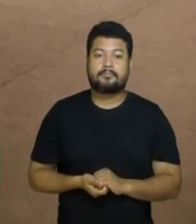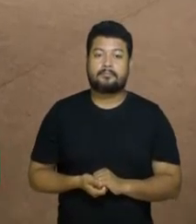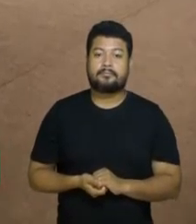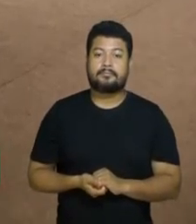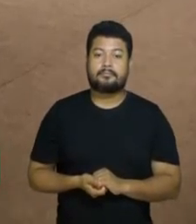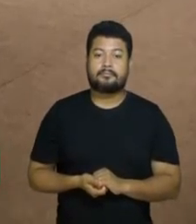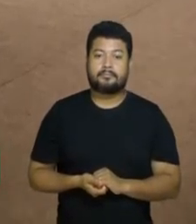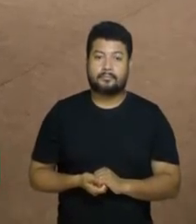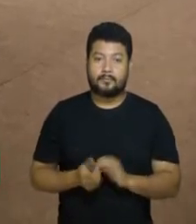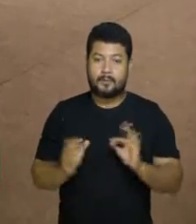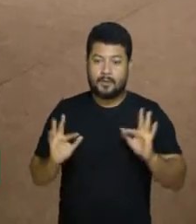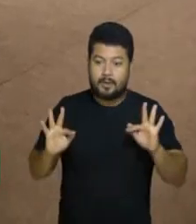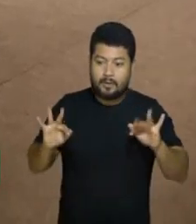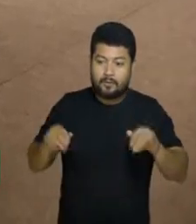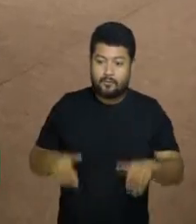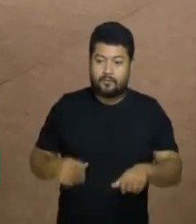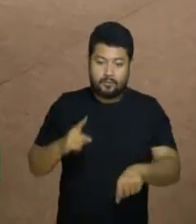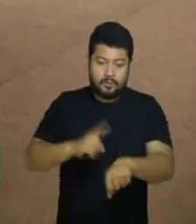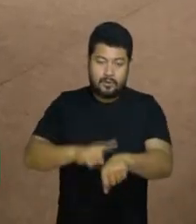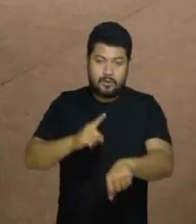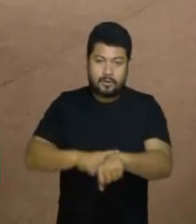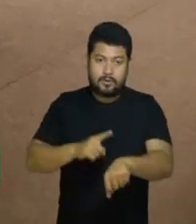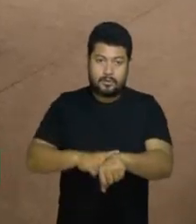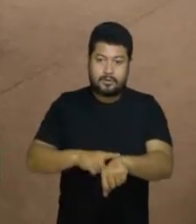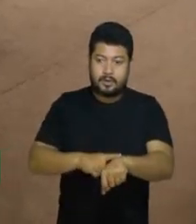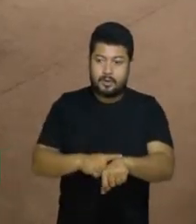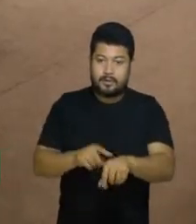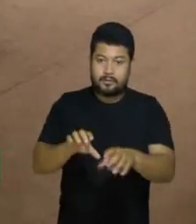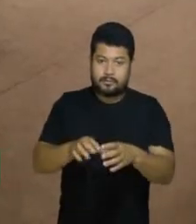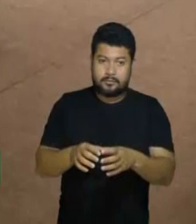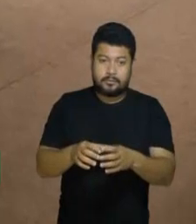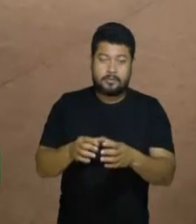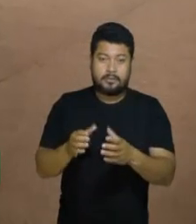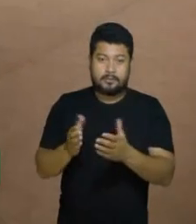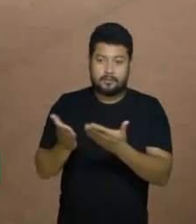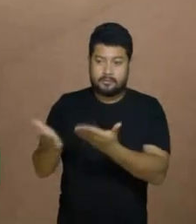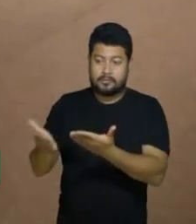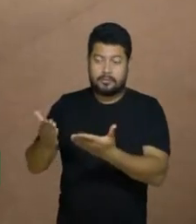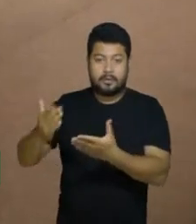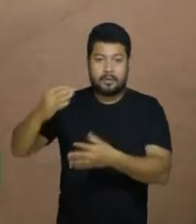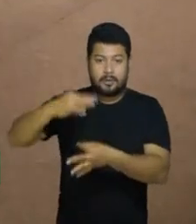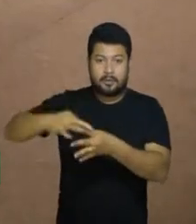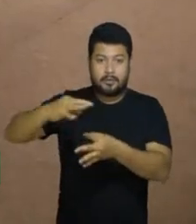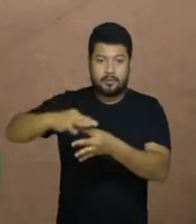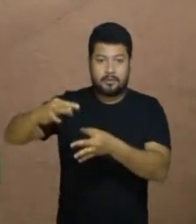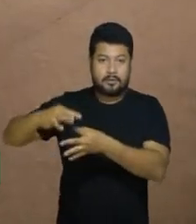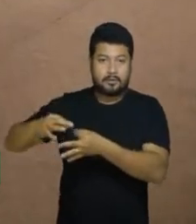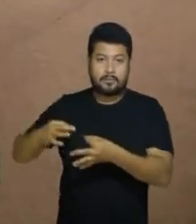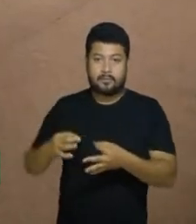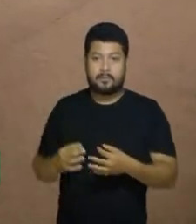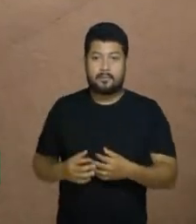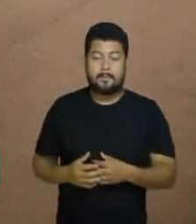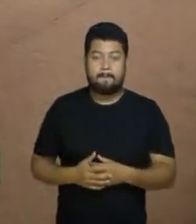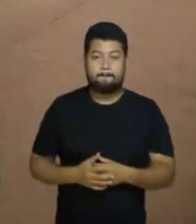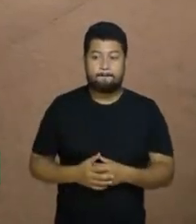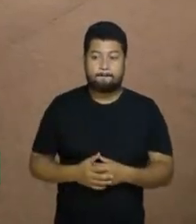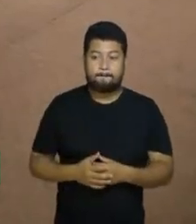Fim do horário que nós tínhamos dedicado às nossas entidades, nós